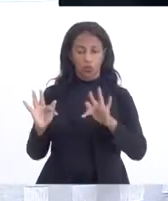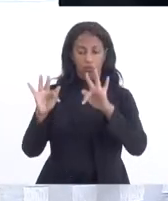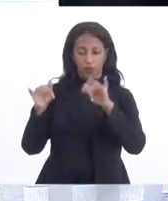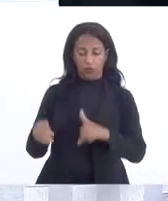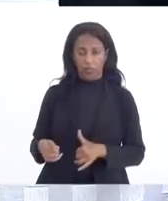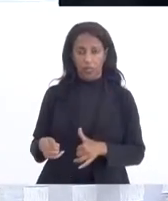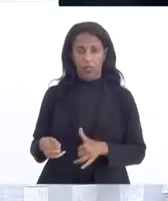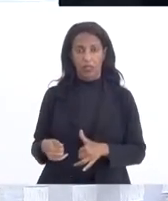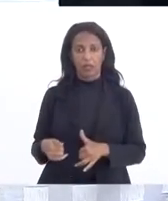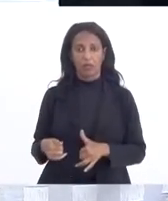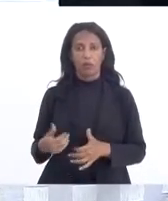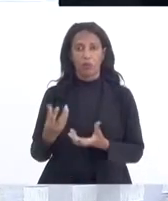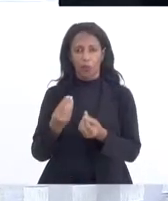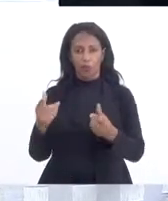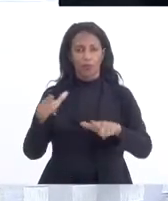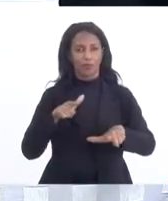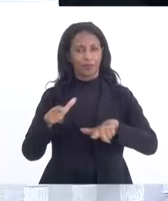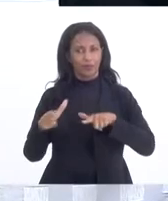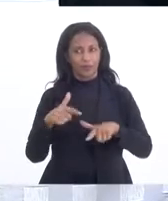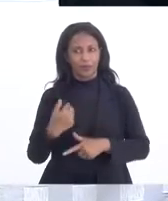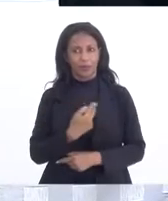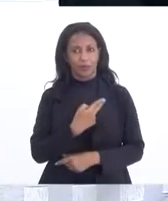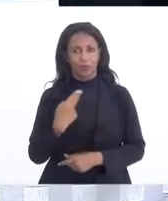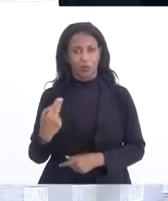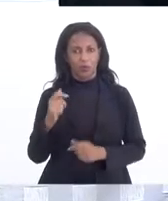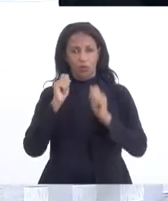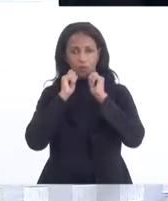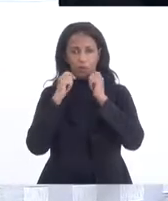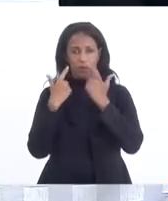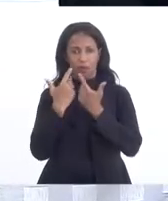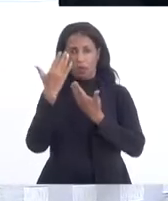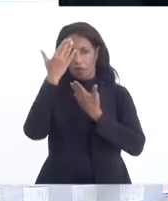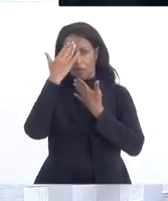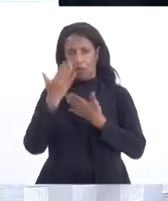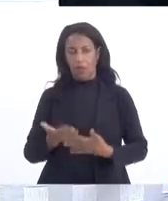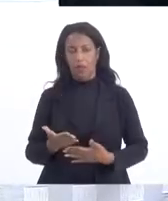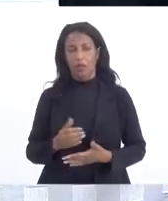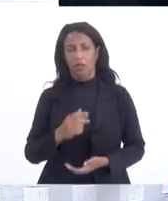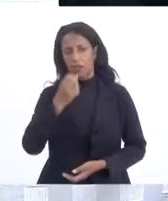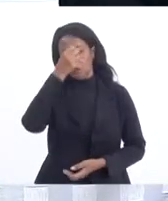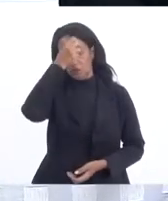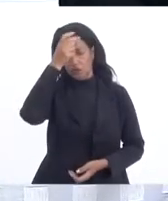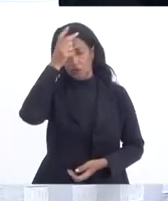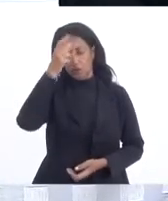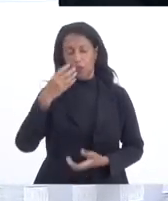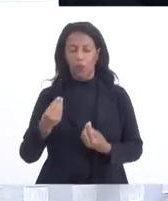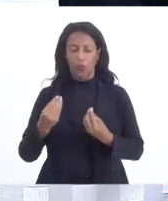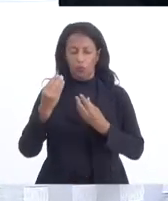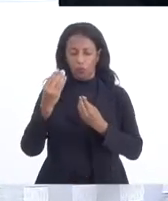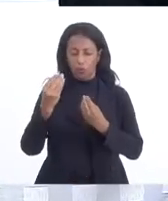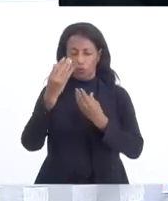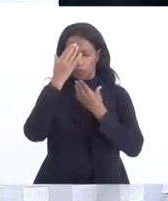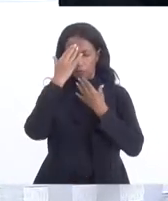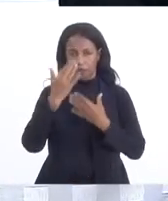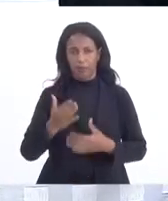dever de casa grande. Em meu nome, em nome da Assembleia, agradecer aos prefeitos aqui, muito,